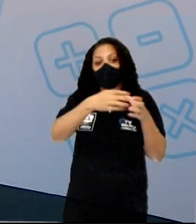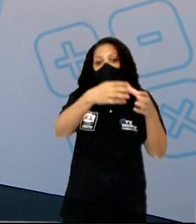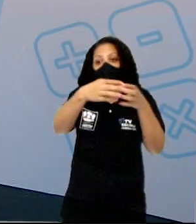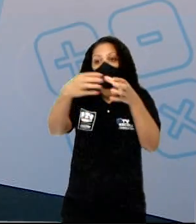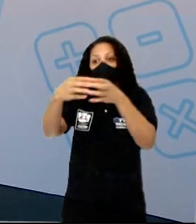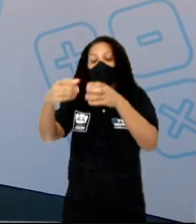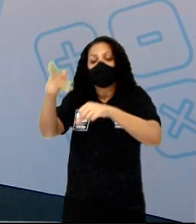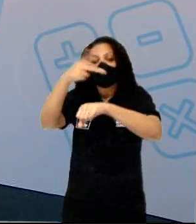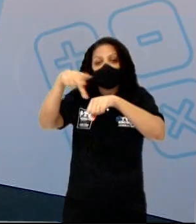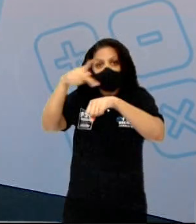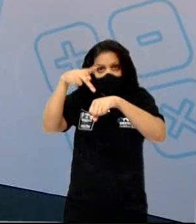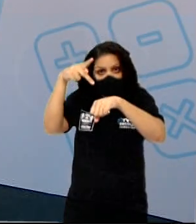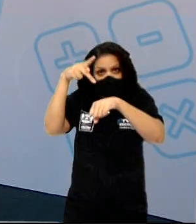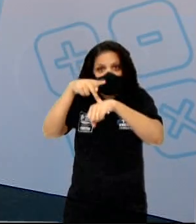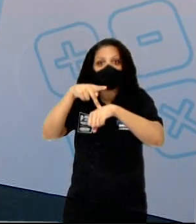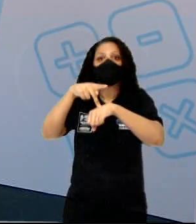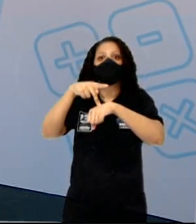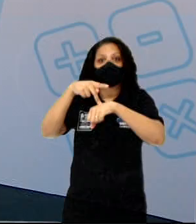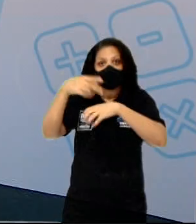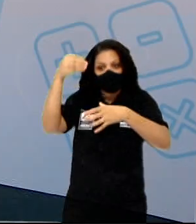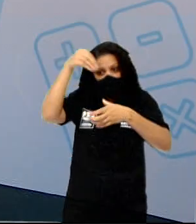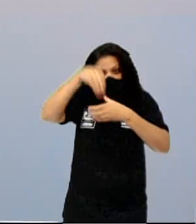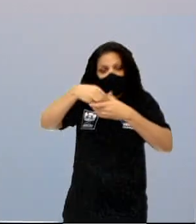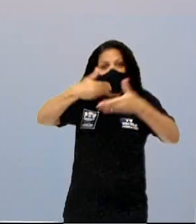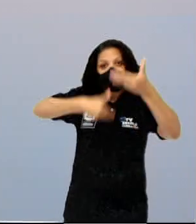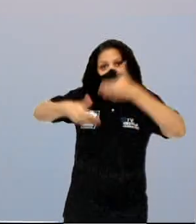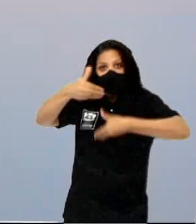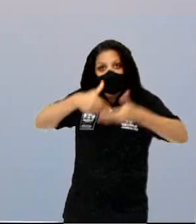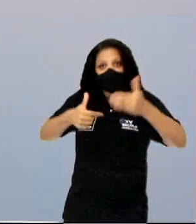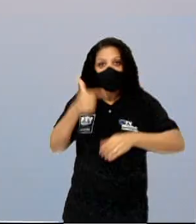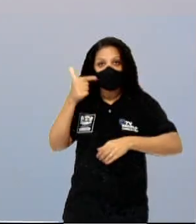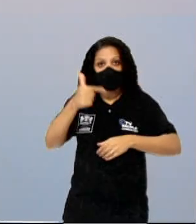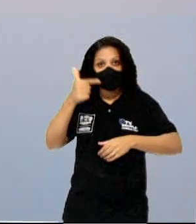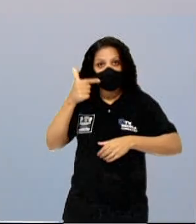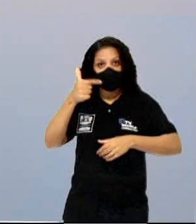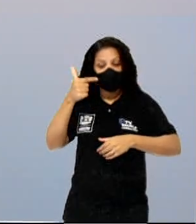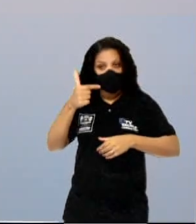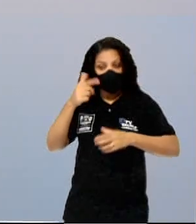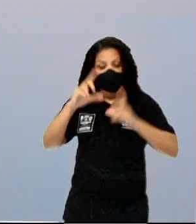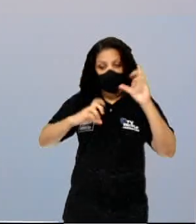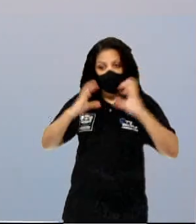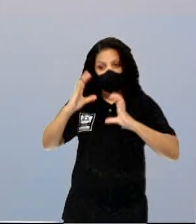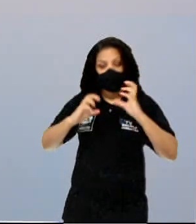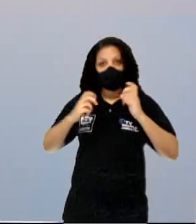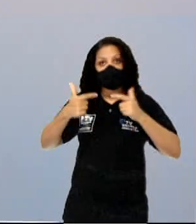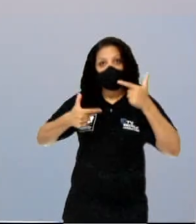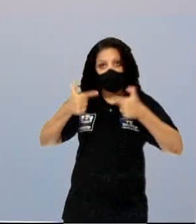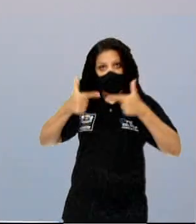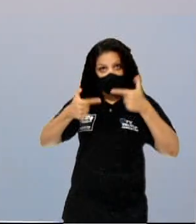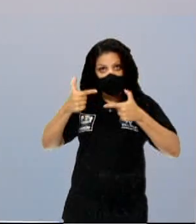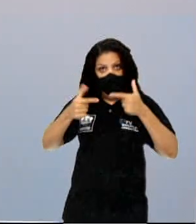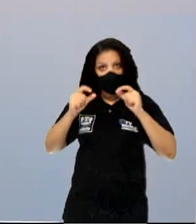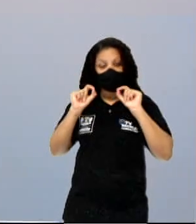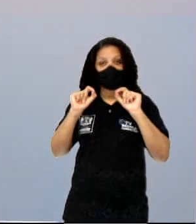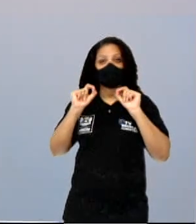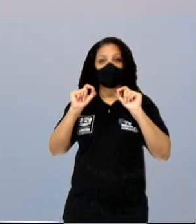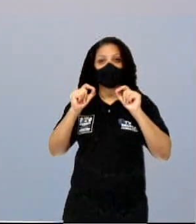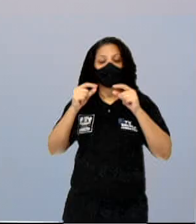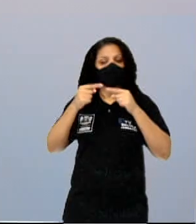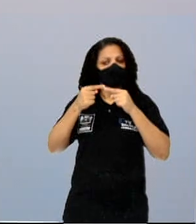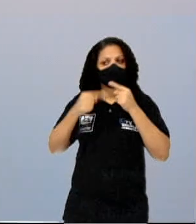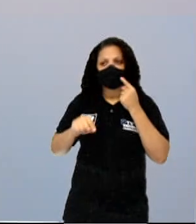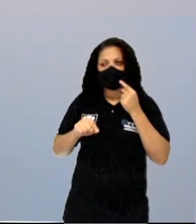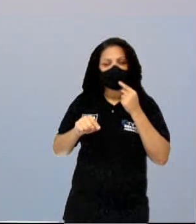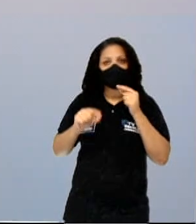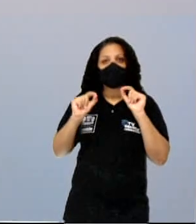Segunda Guerra, que defendiam a ideia republicana e democrática. O que vai gerar uma contradição aqui muito